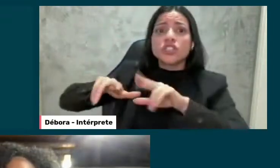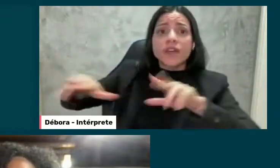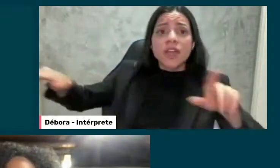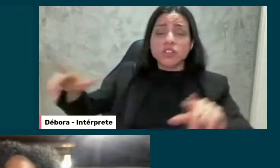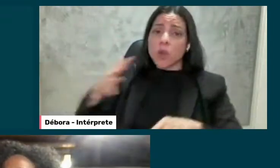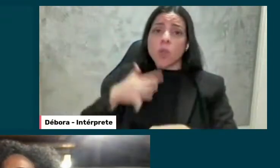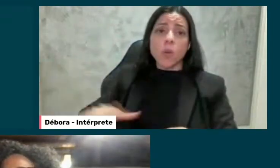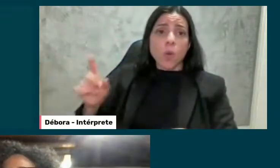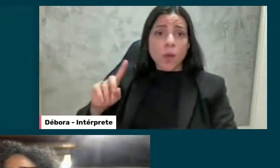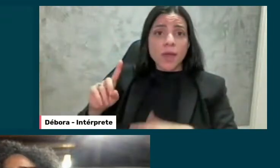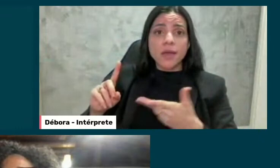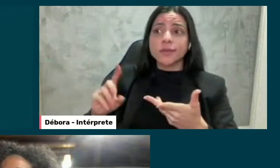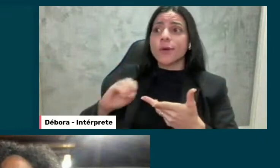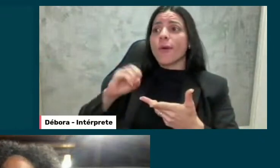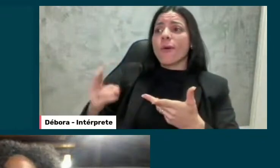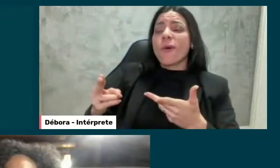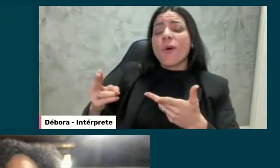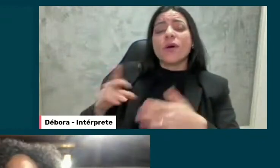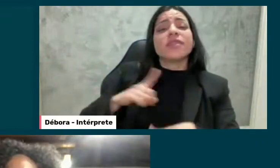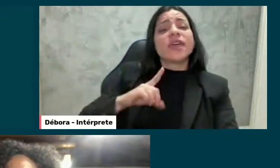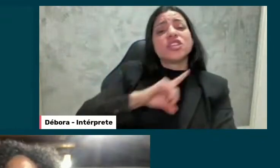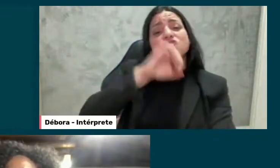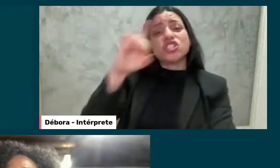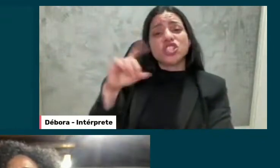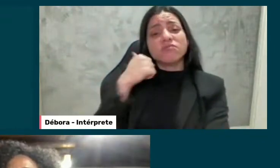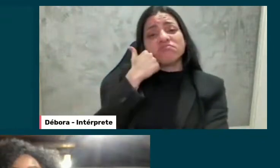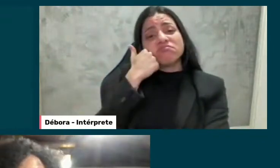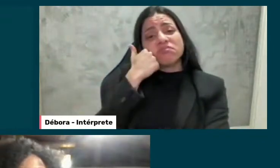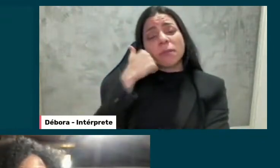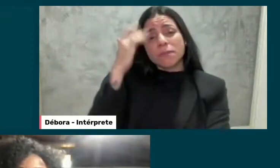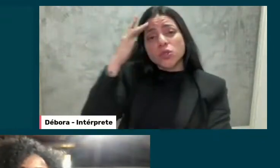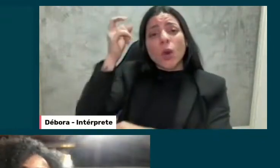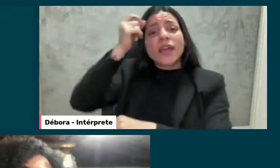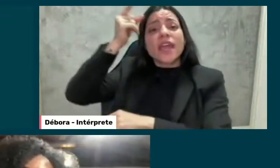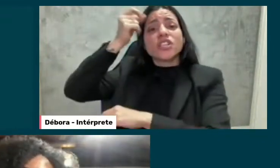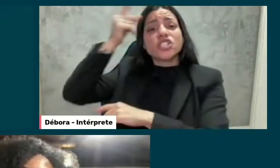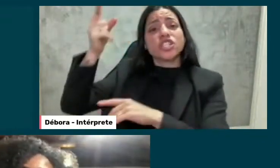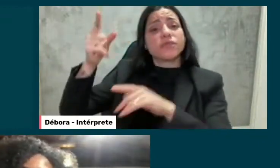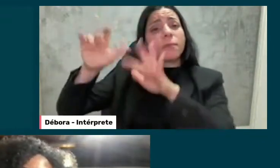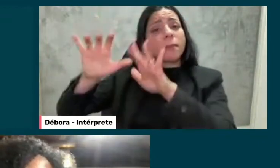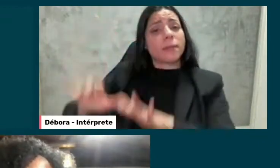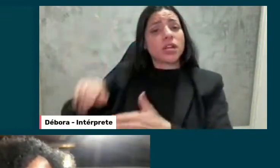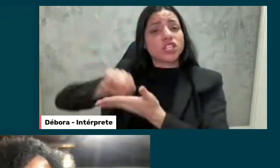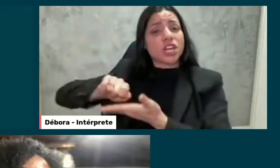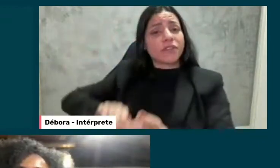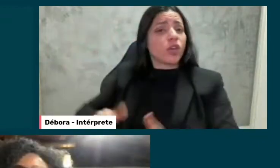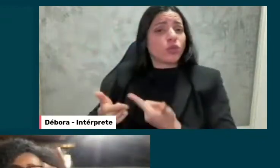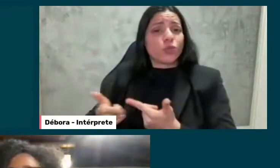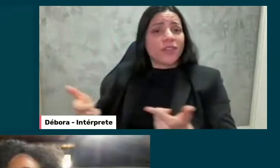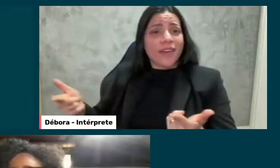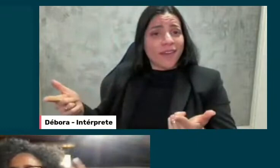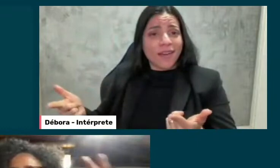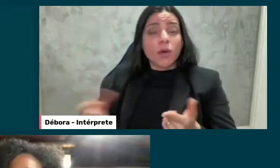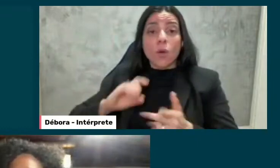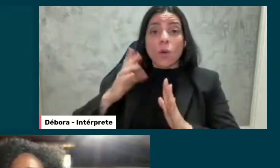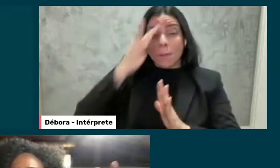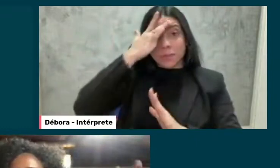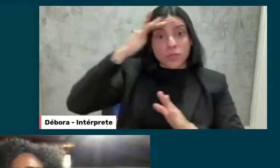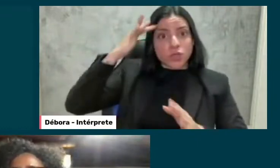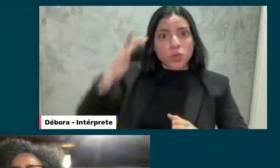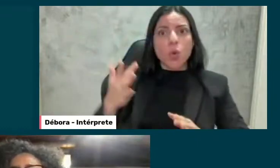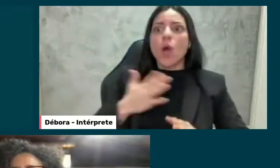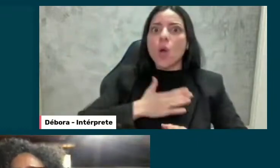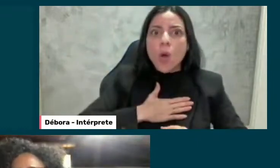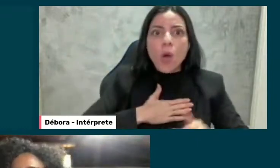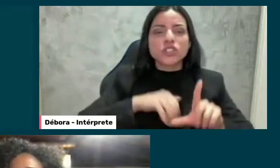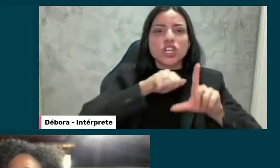por exemplo, que compartilham conosco que suas áreas e nas suas áreas internas de geração de conteúdo, existem muitas áreas